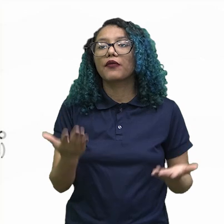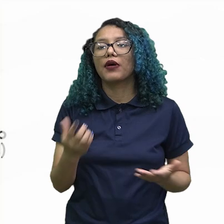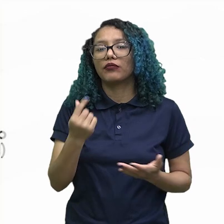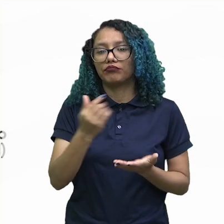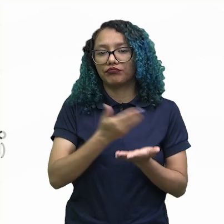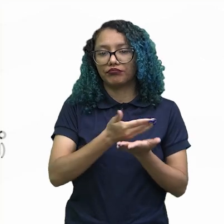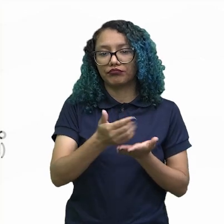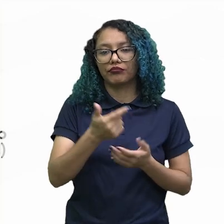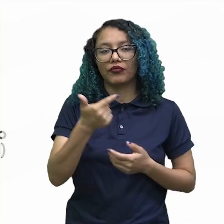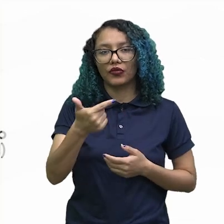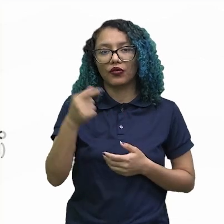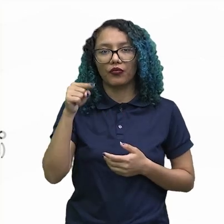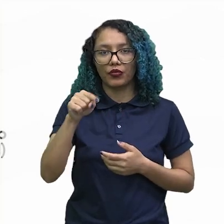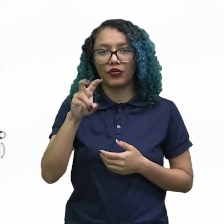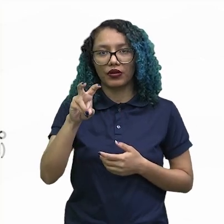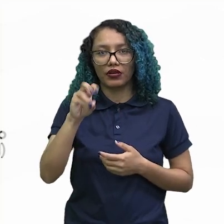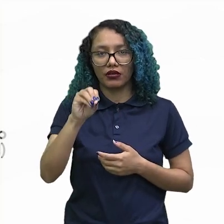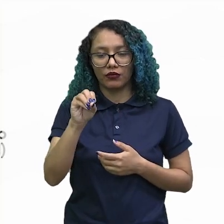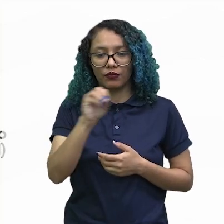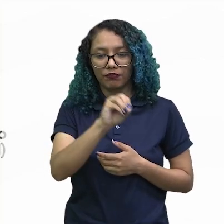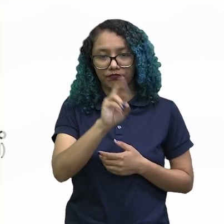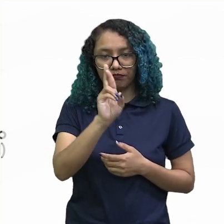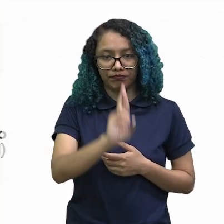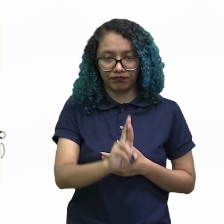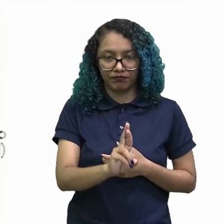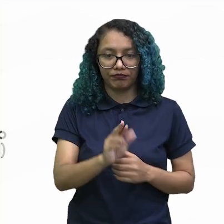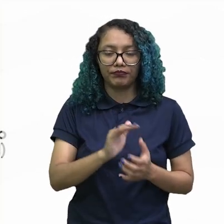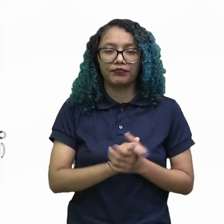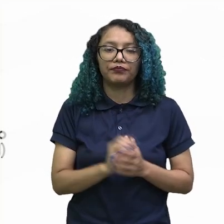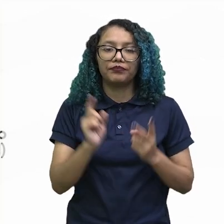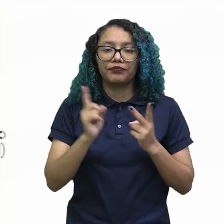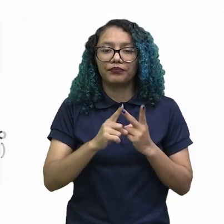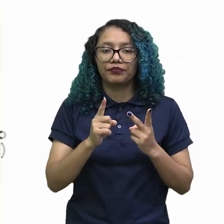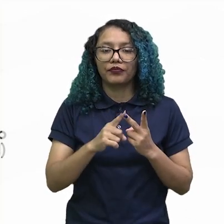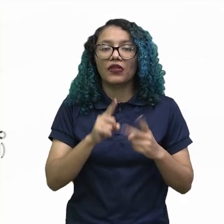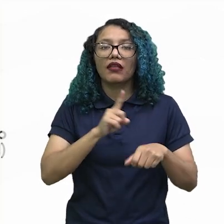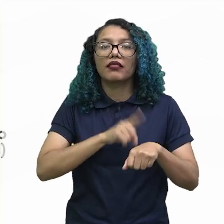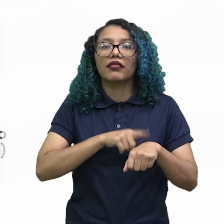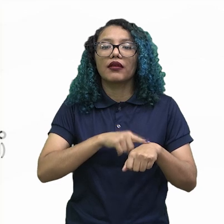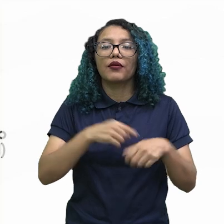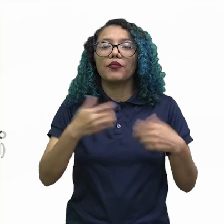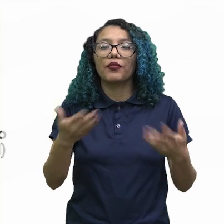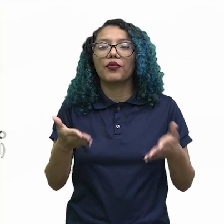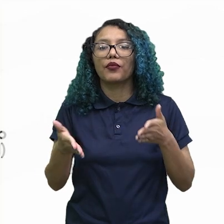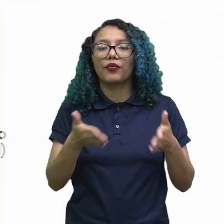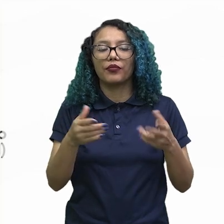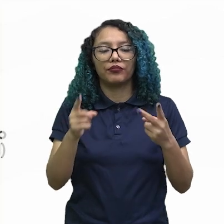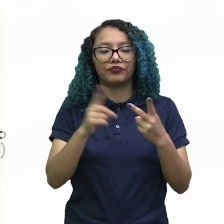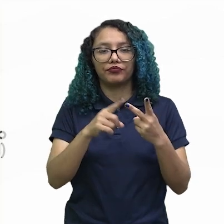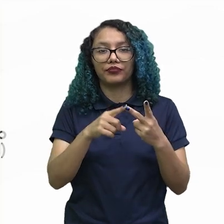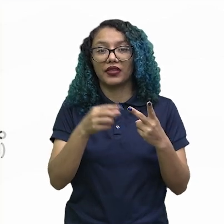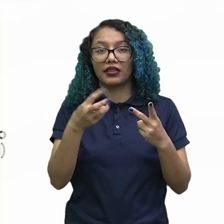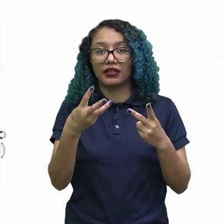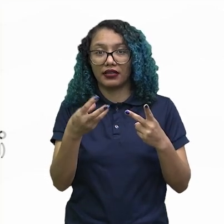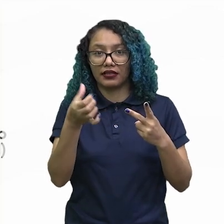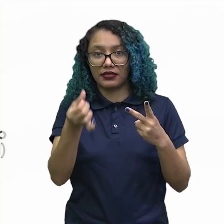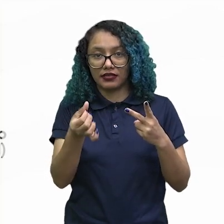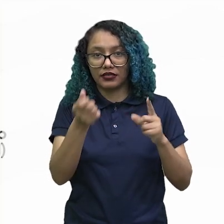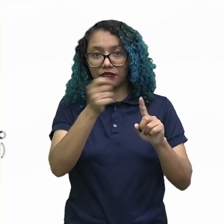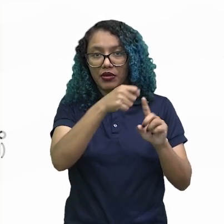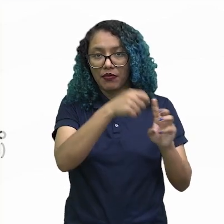de R$2.500, tá? Nós temos aqui o tempo de 36